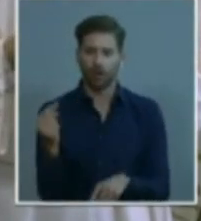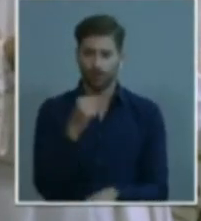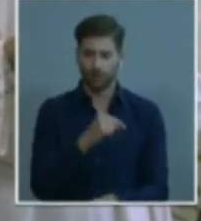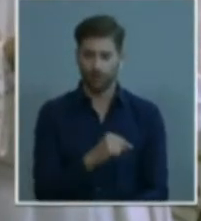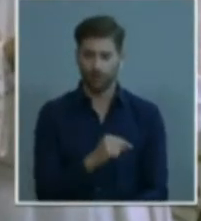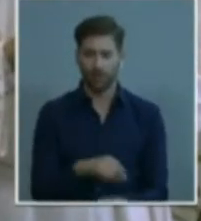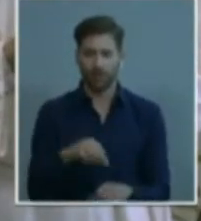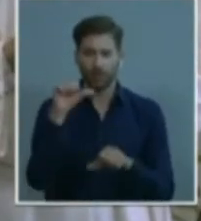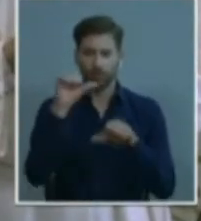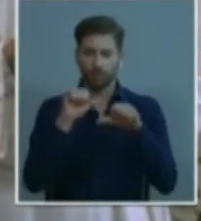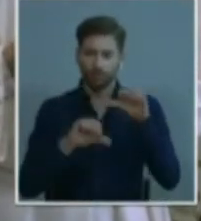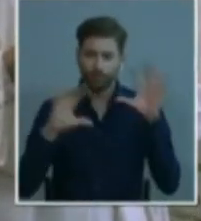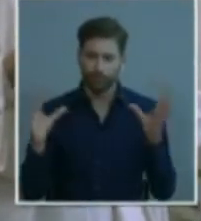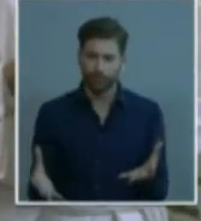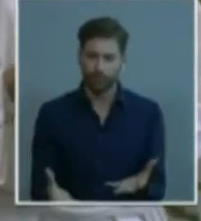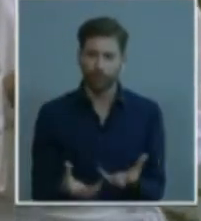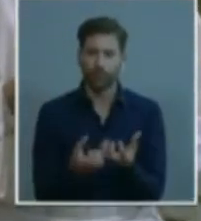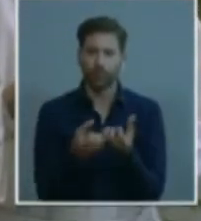Palavra da